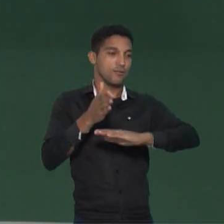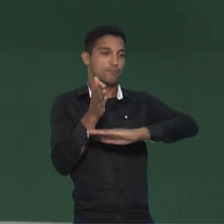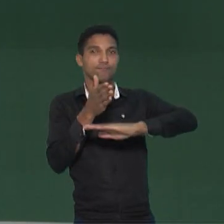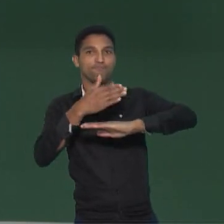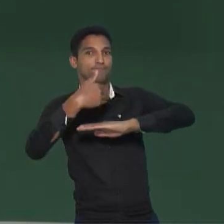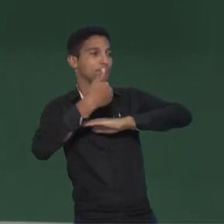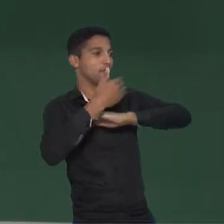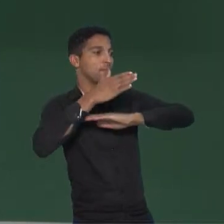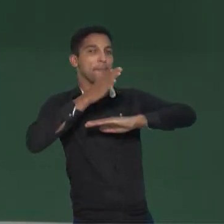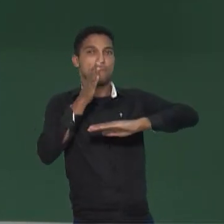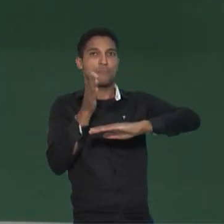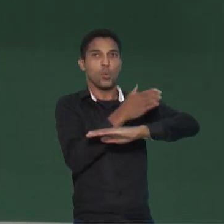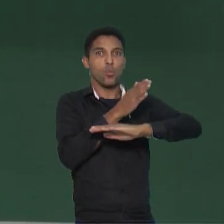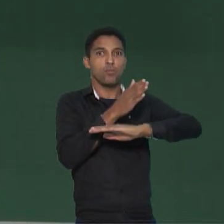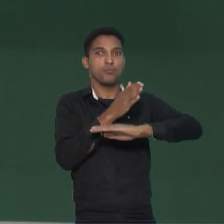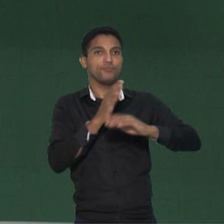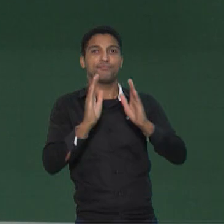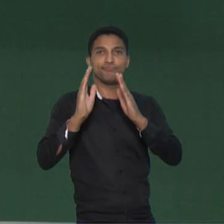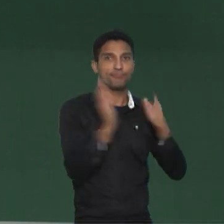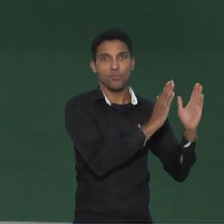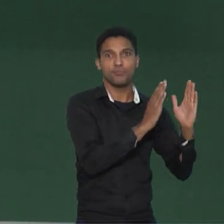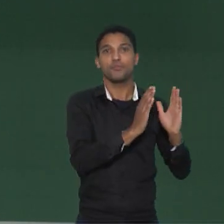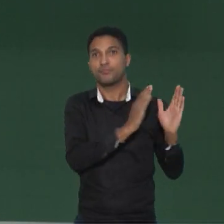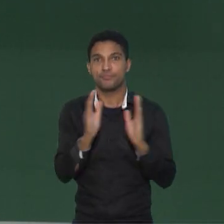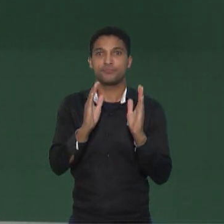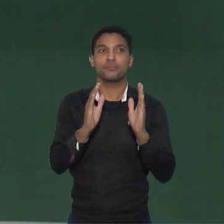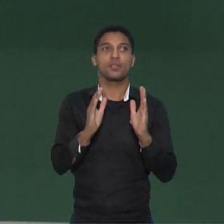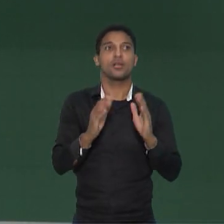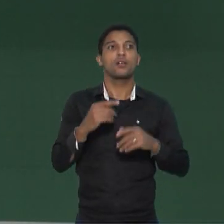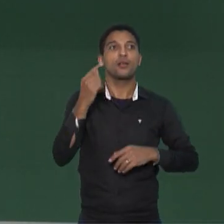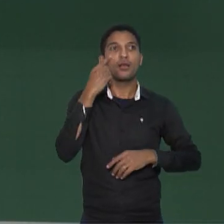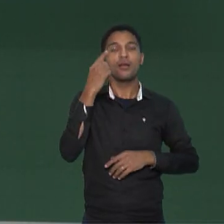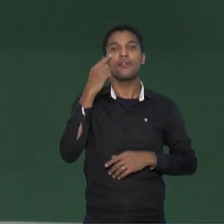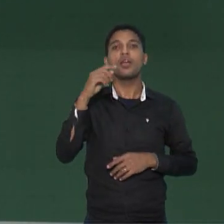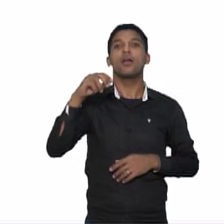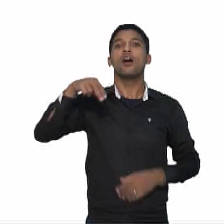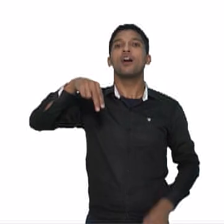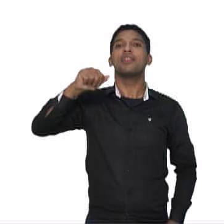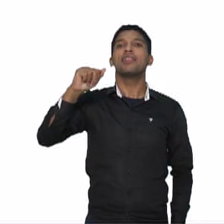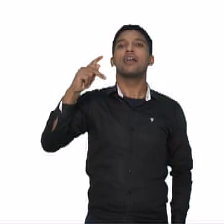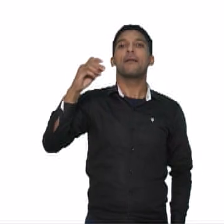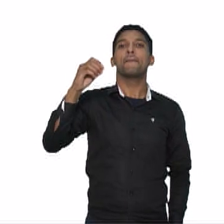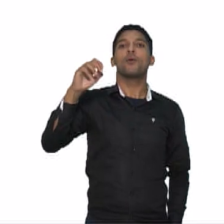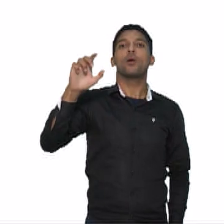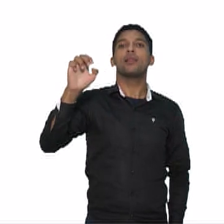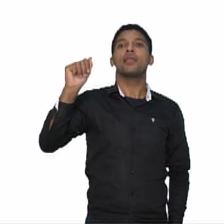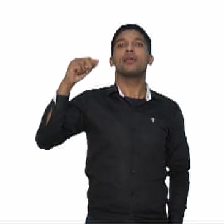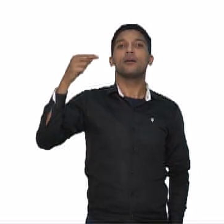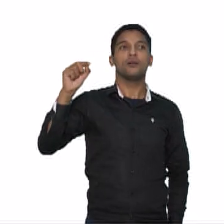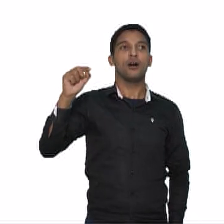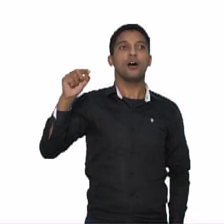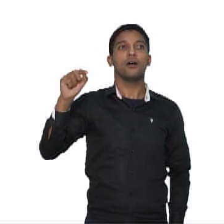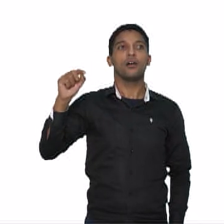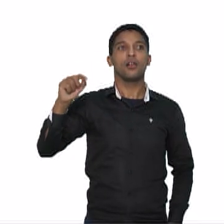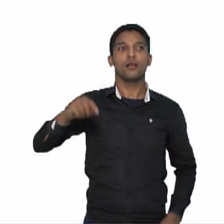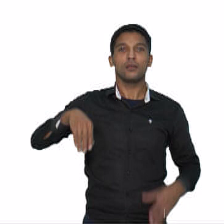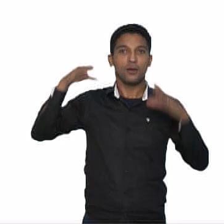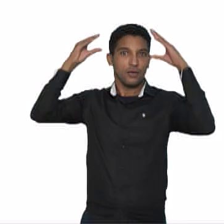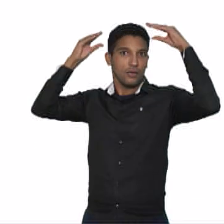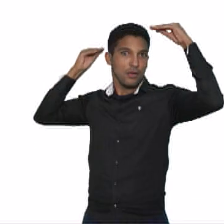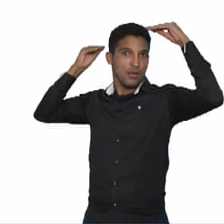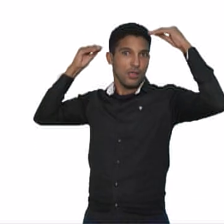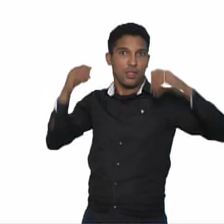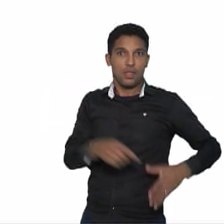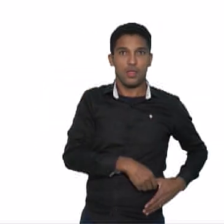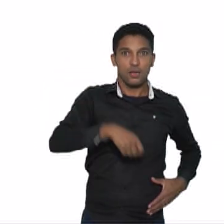tinha como ninguém. Né? Então aí vê Napoleão atravessando os Alpes, de Jean-Jacques David. Nós já trabalhamos isso a gente